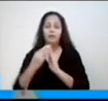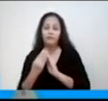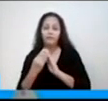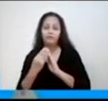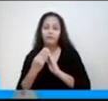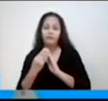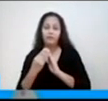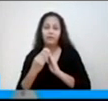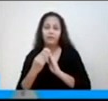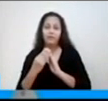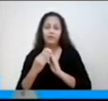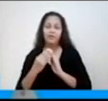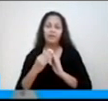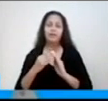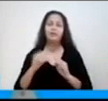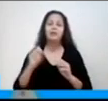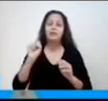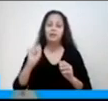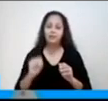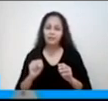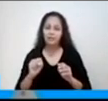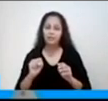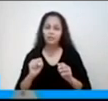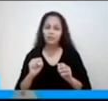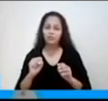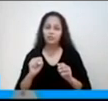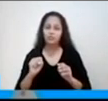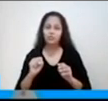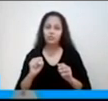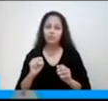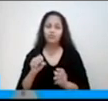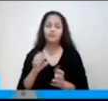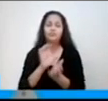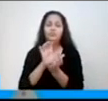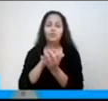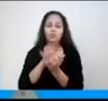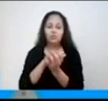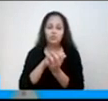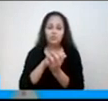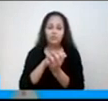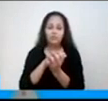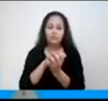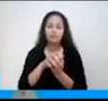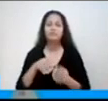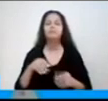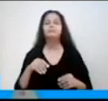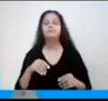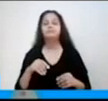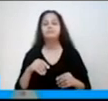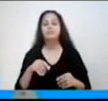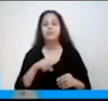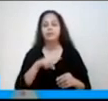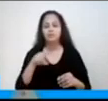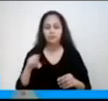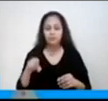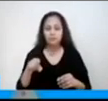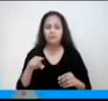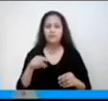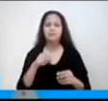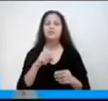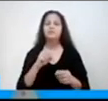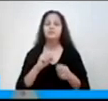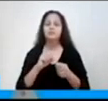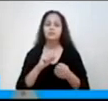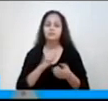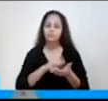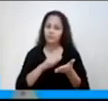chamada Brasília Teimosa, que fica na zona sul do Recife. O que vocês observarem de desigualdade, vocês vão escrever aí na